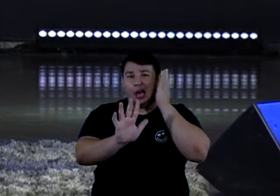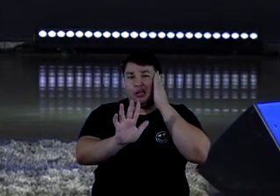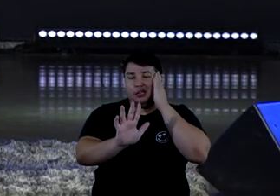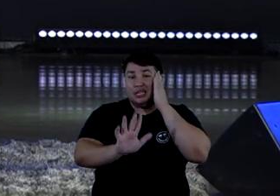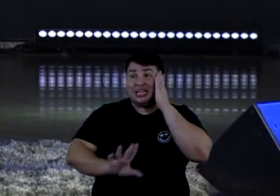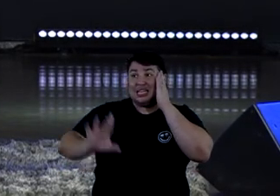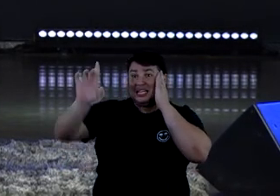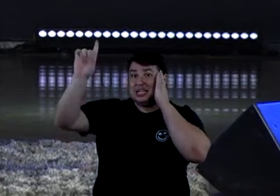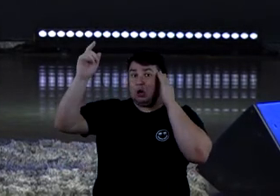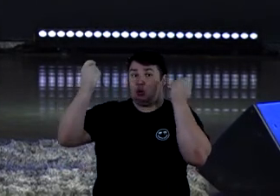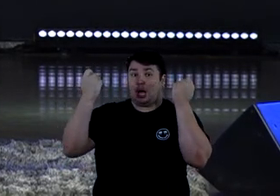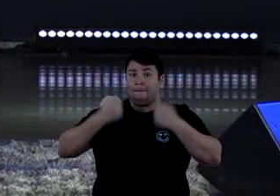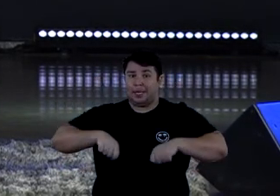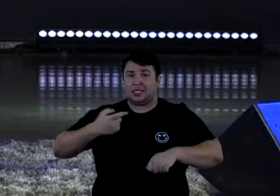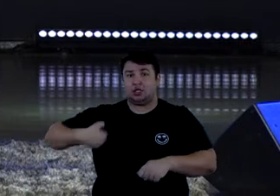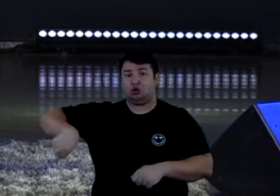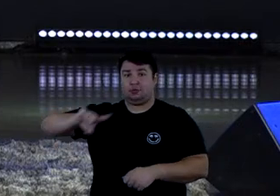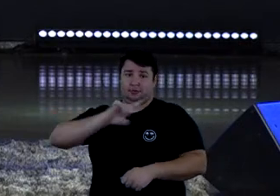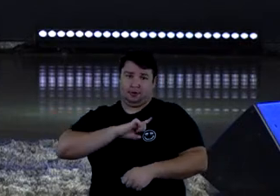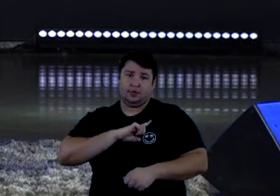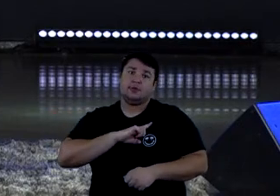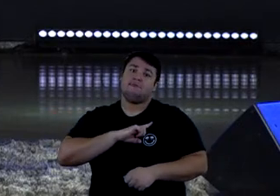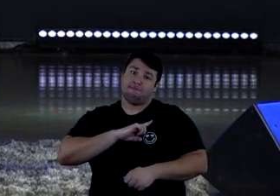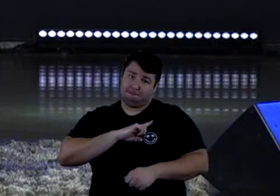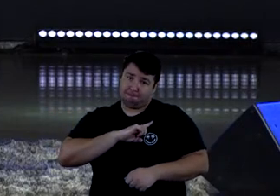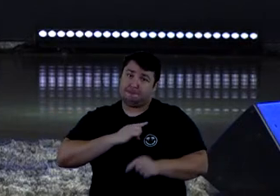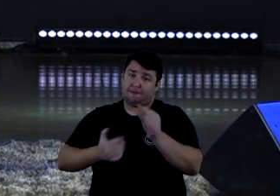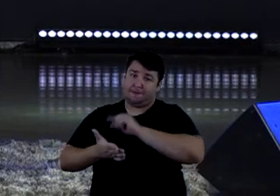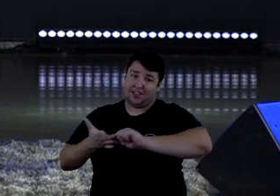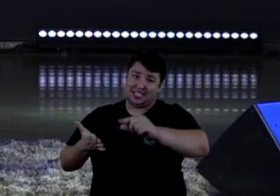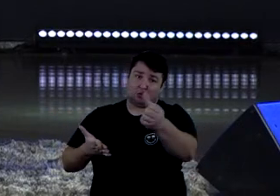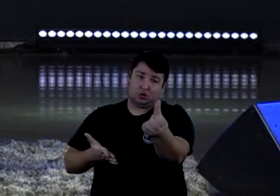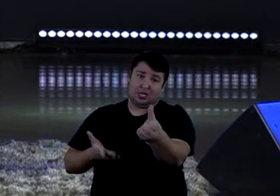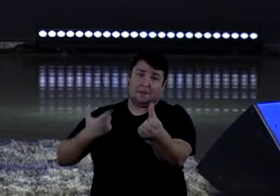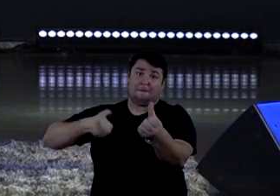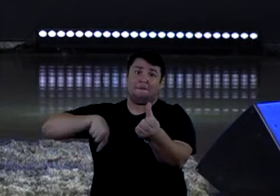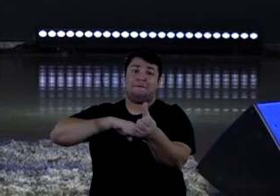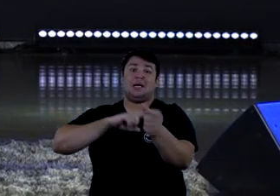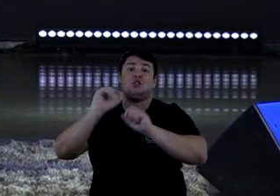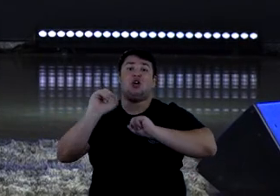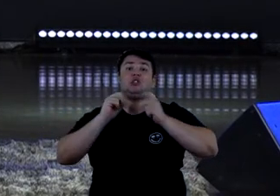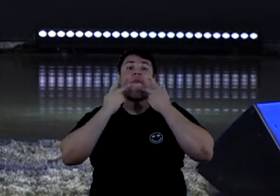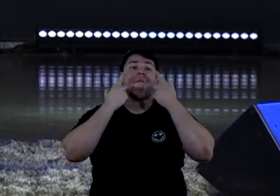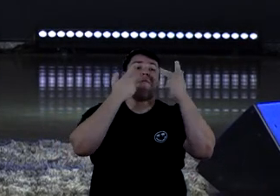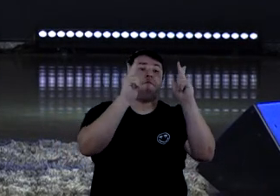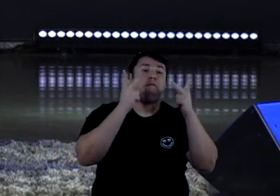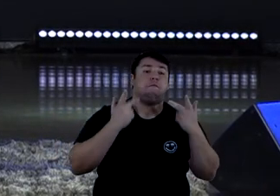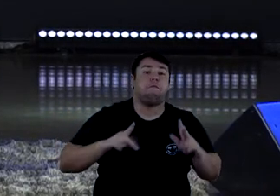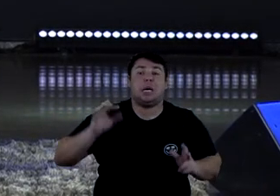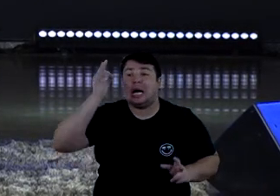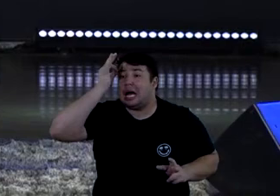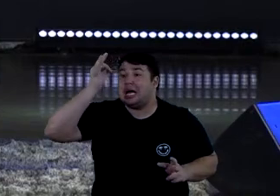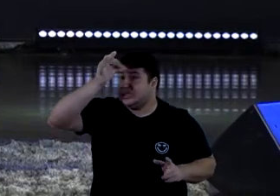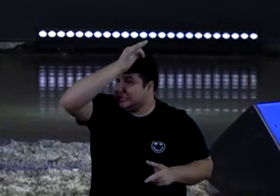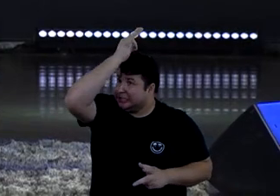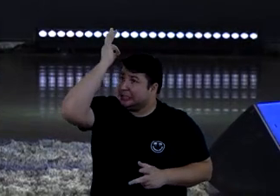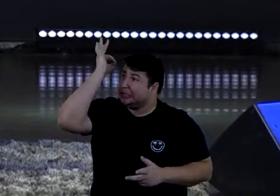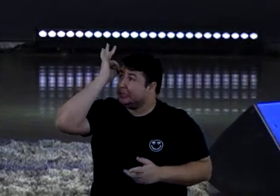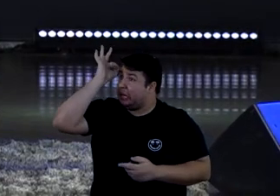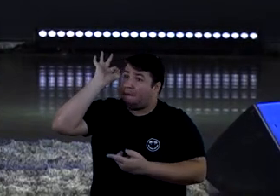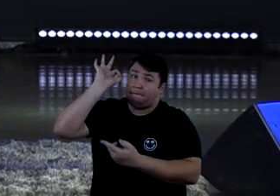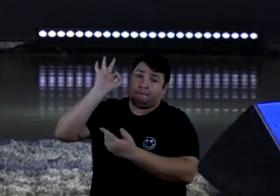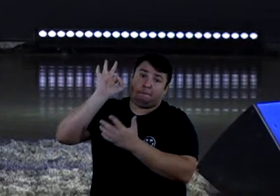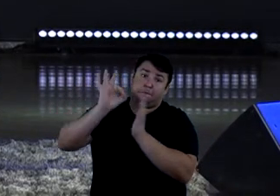Ele nos capacitou, ele diz ali no versículo 6, para sermos ministros do Espírito. Ele